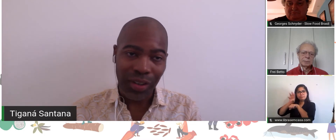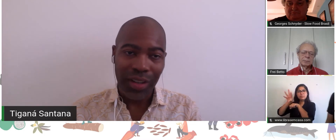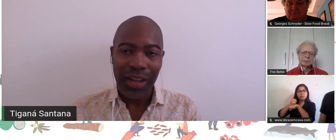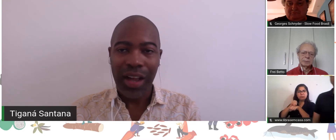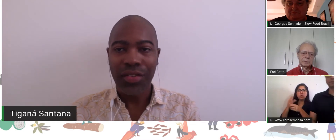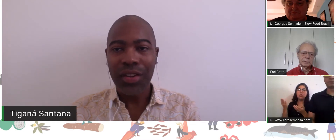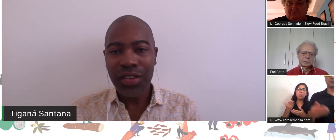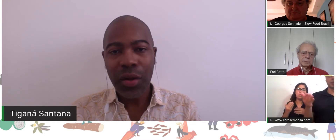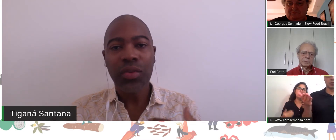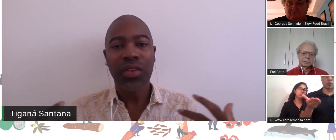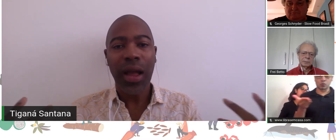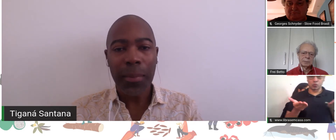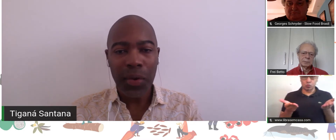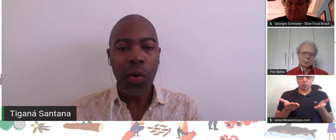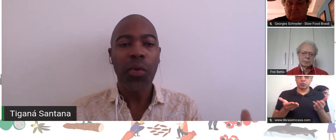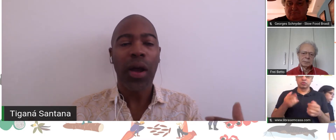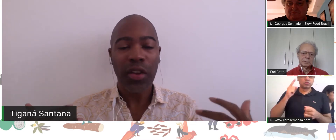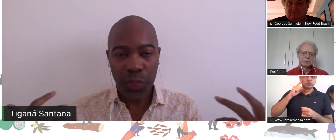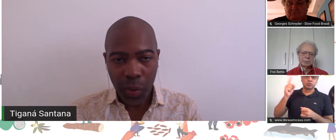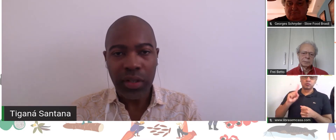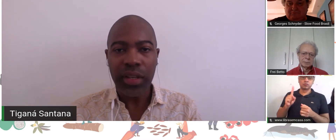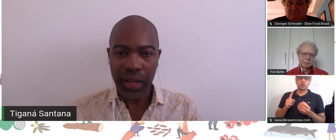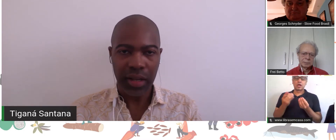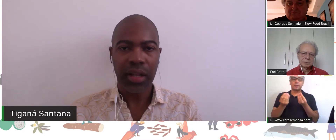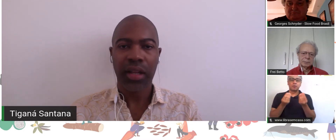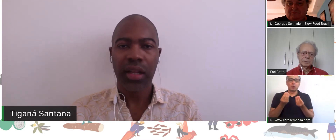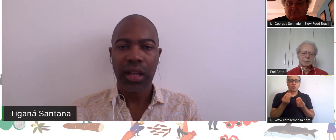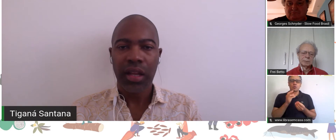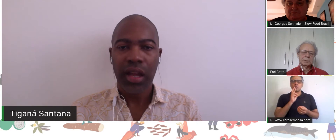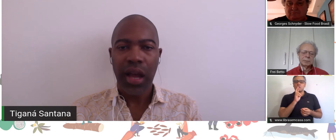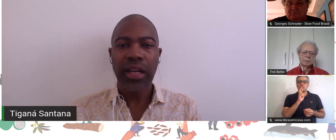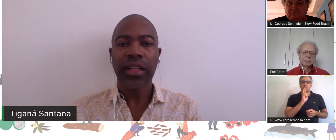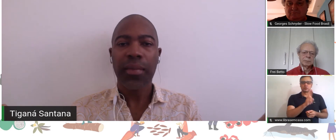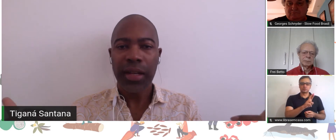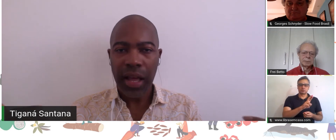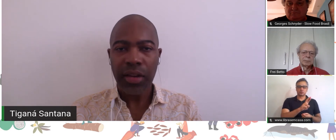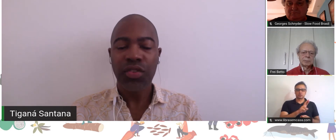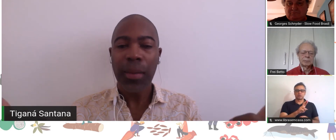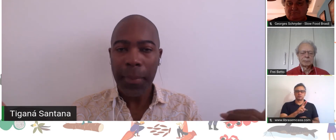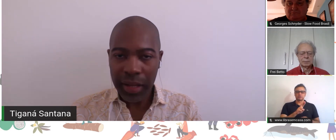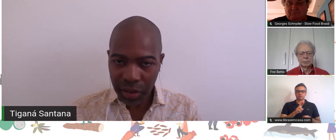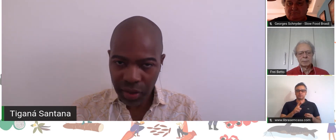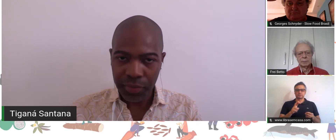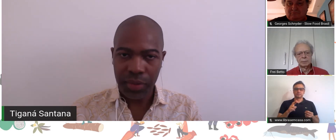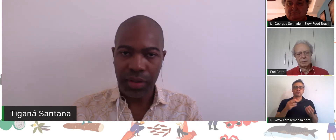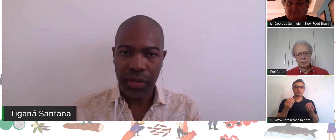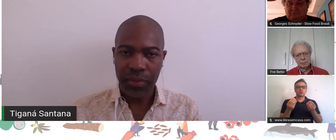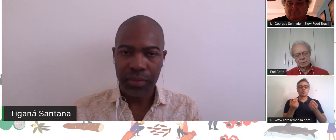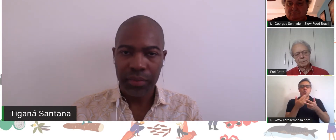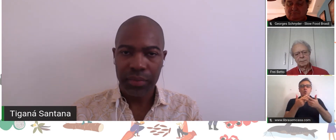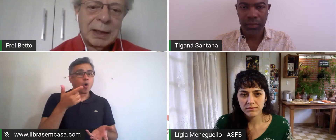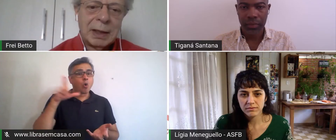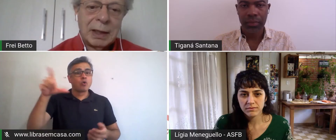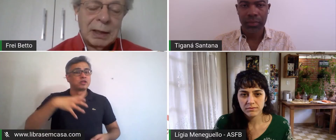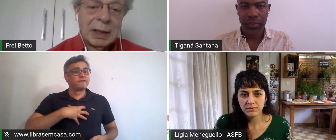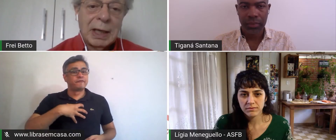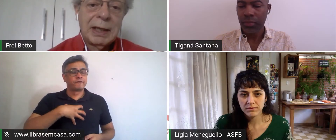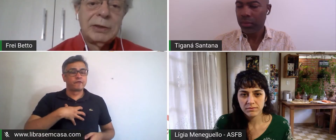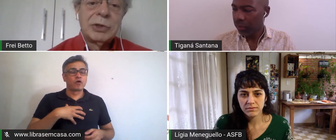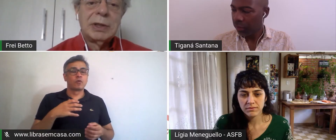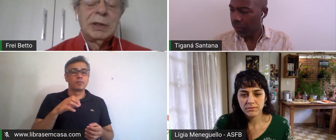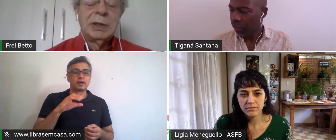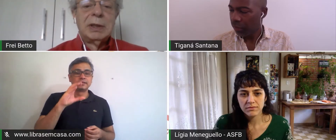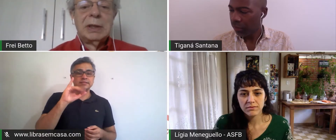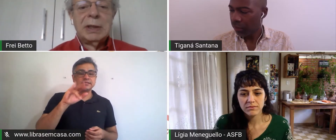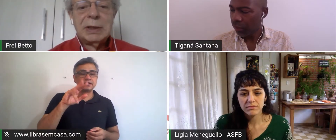hoje a gente não sabe como responder a determinadas demandas da vida.